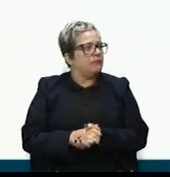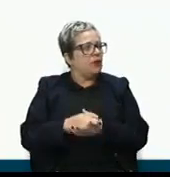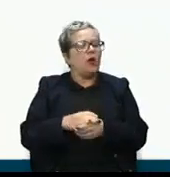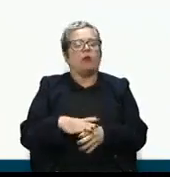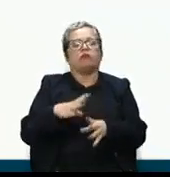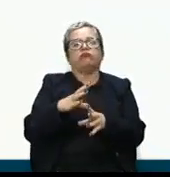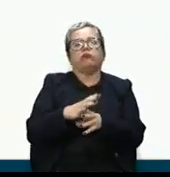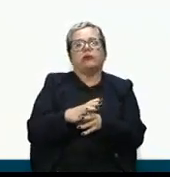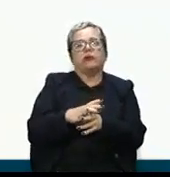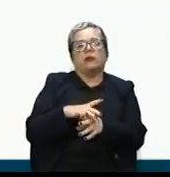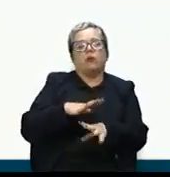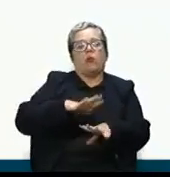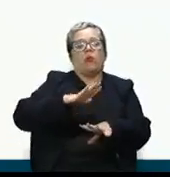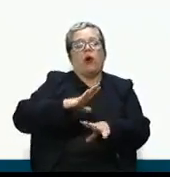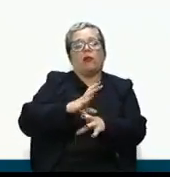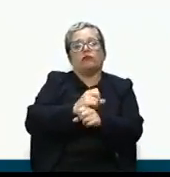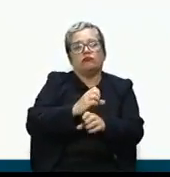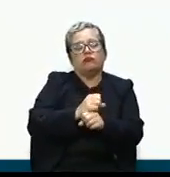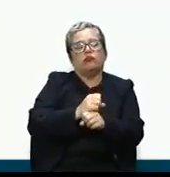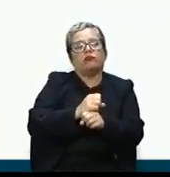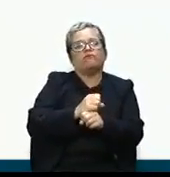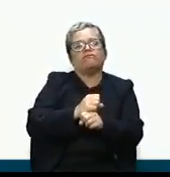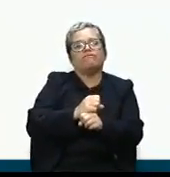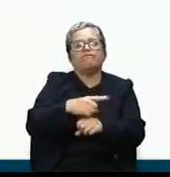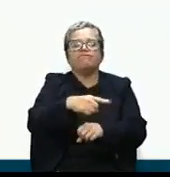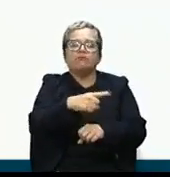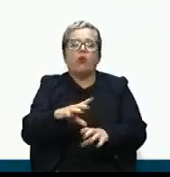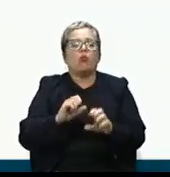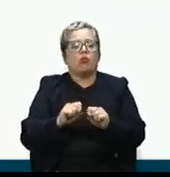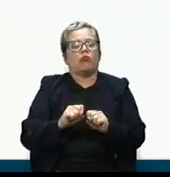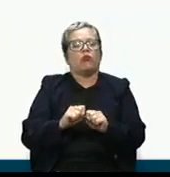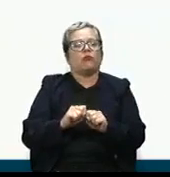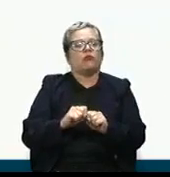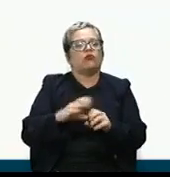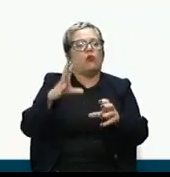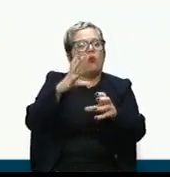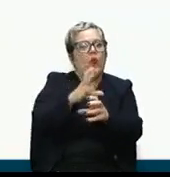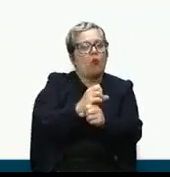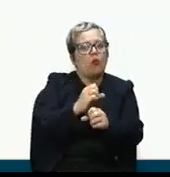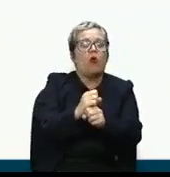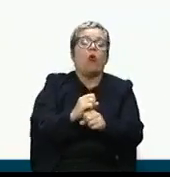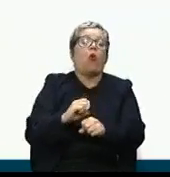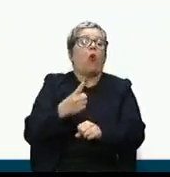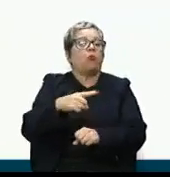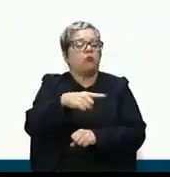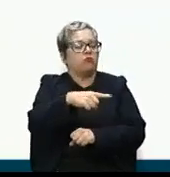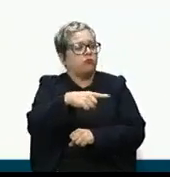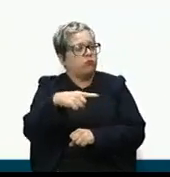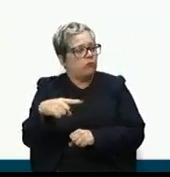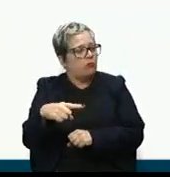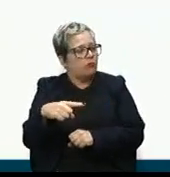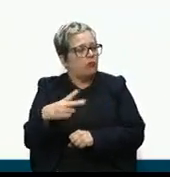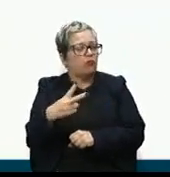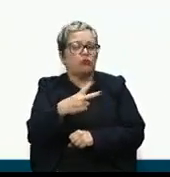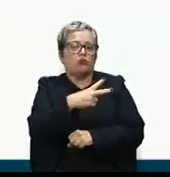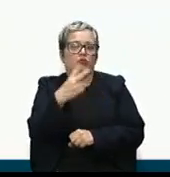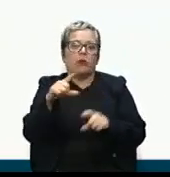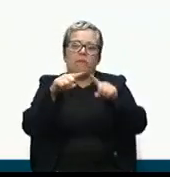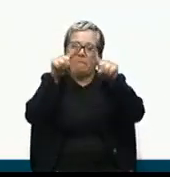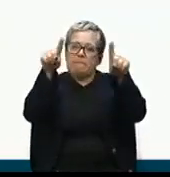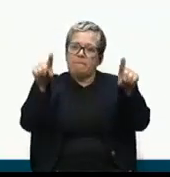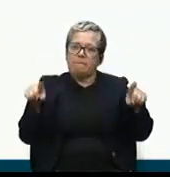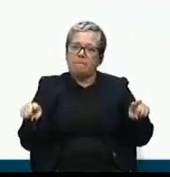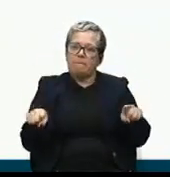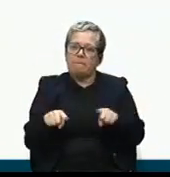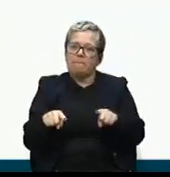e subtração de matrizes, eu só posso somar ou subtrair duas matrizes